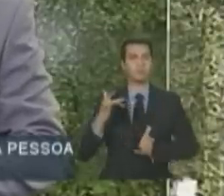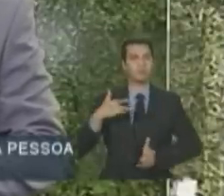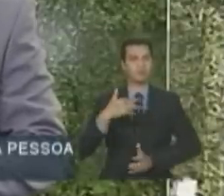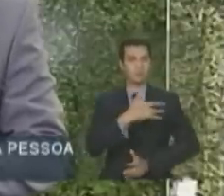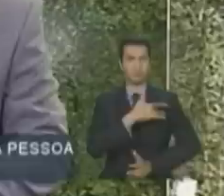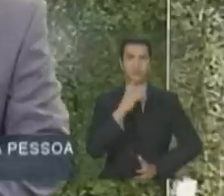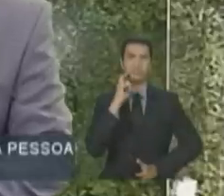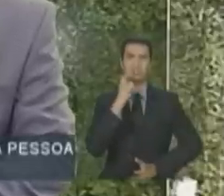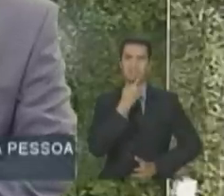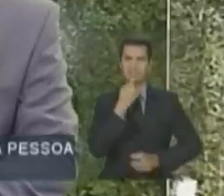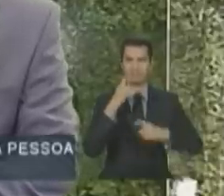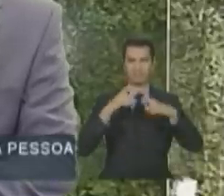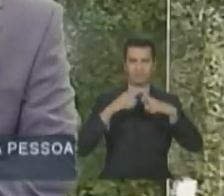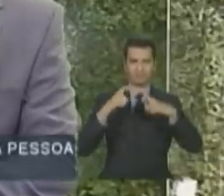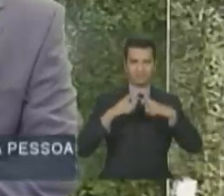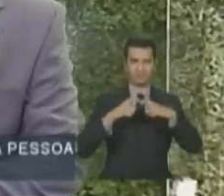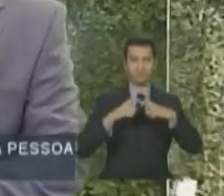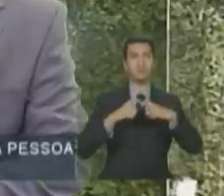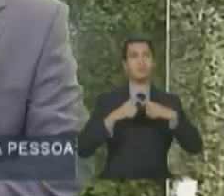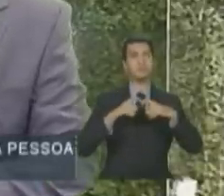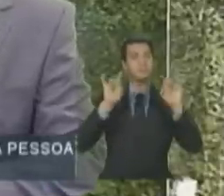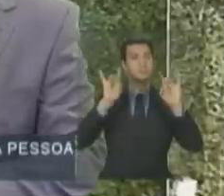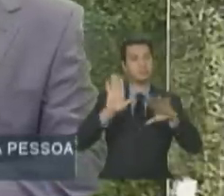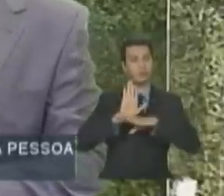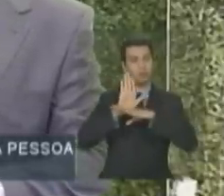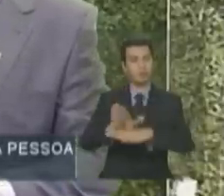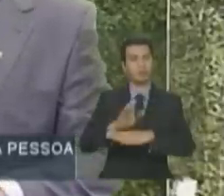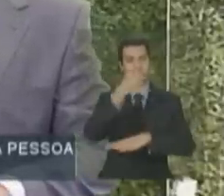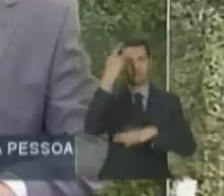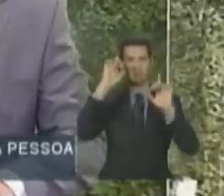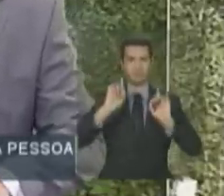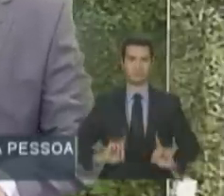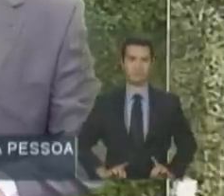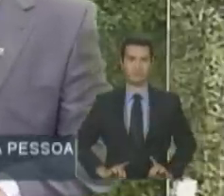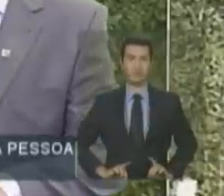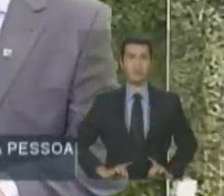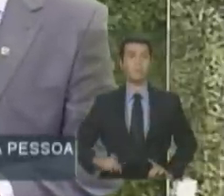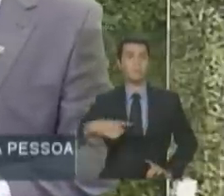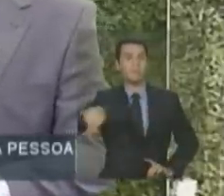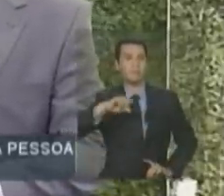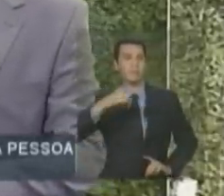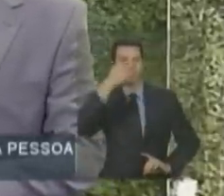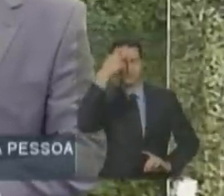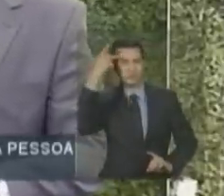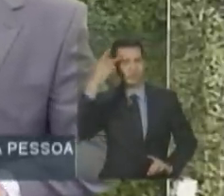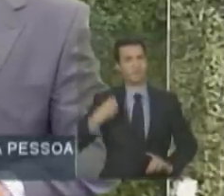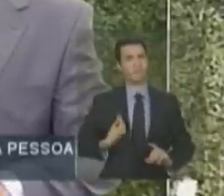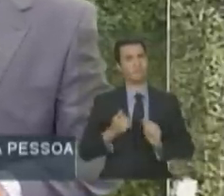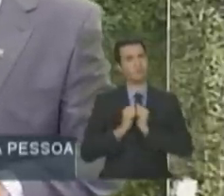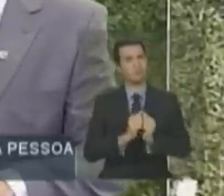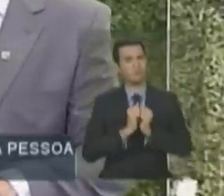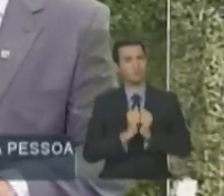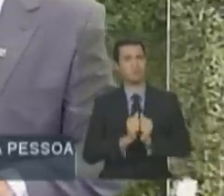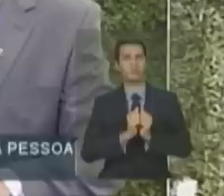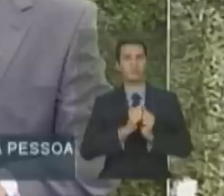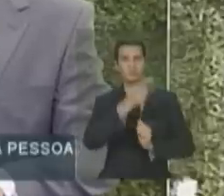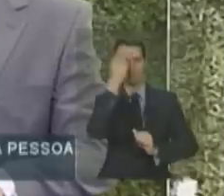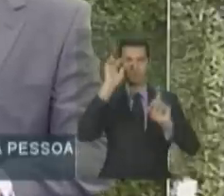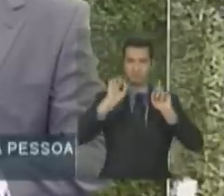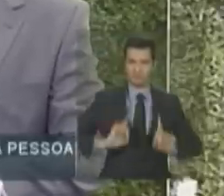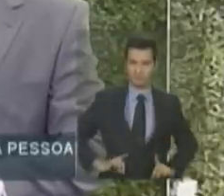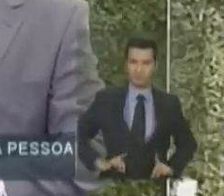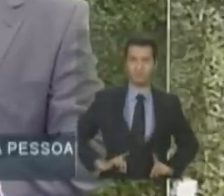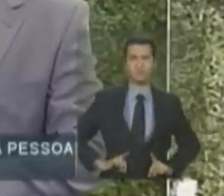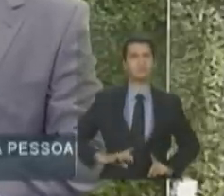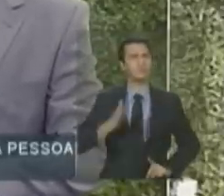deficiência. Quem convive mais de perto com o segmento das pessoas com deficiência sabe que muitas vezes para fazer uma